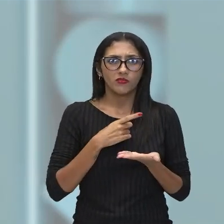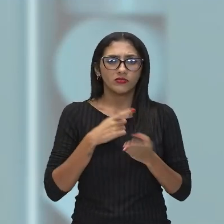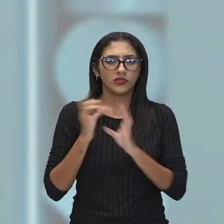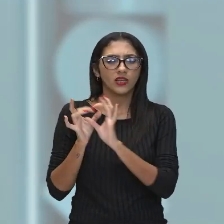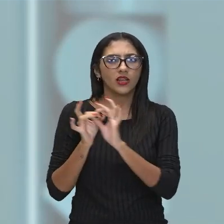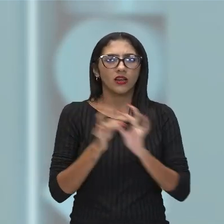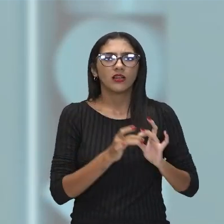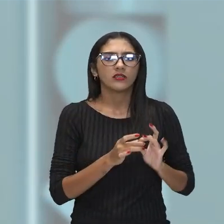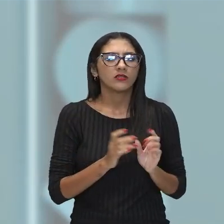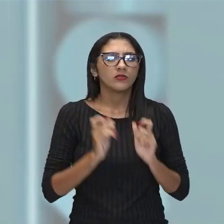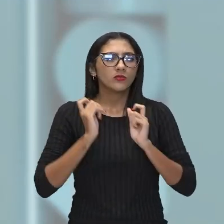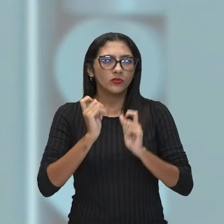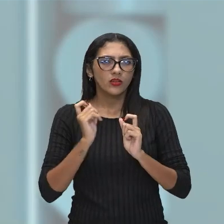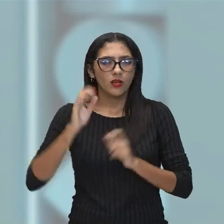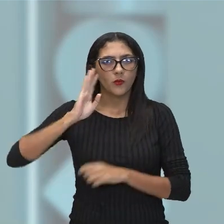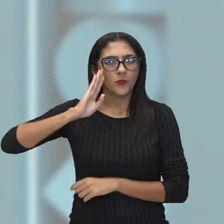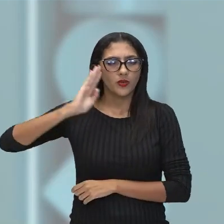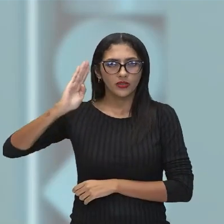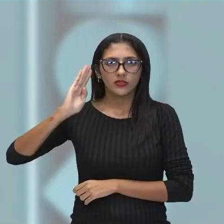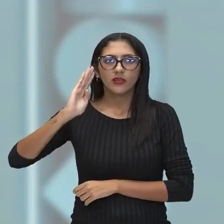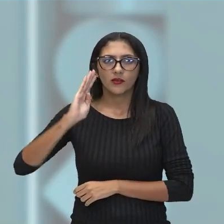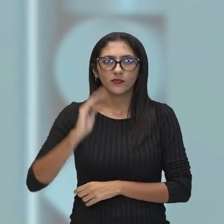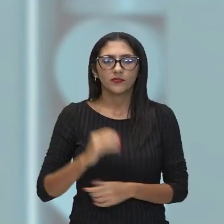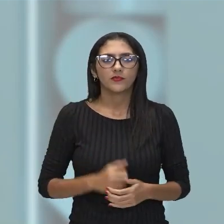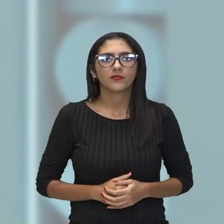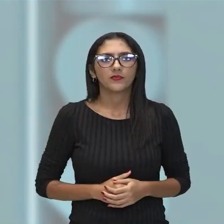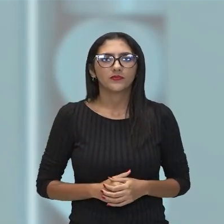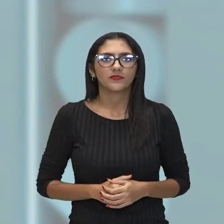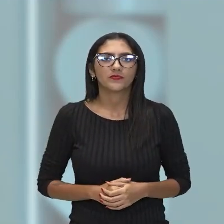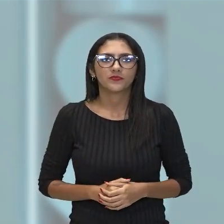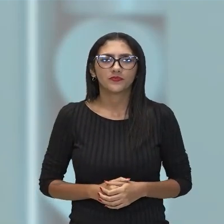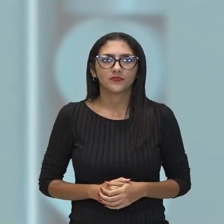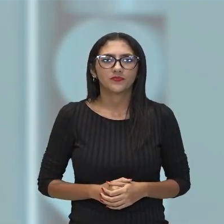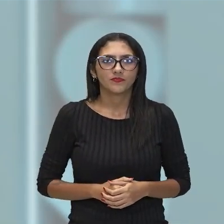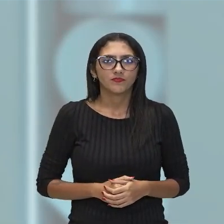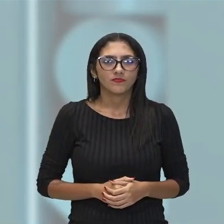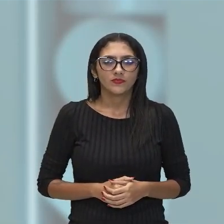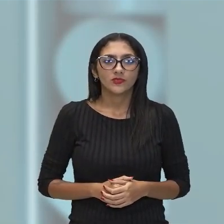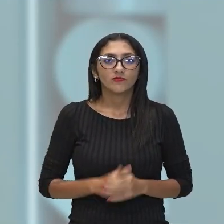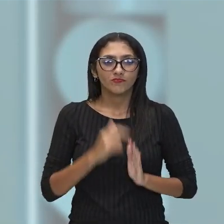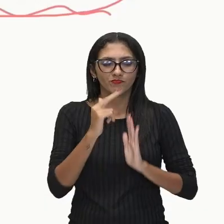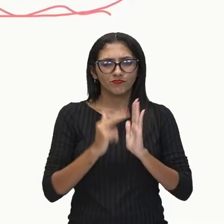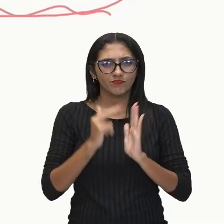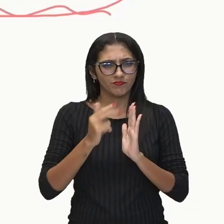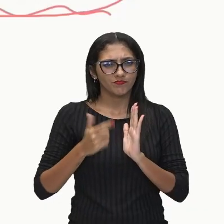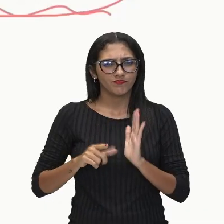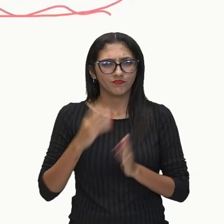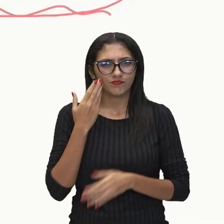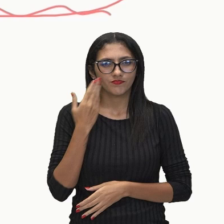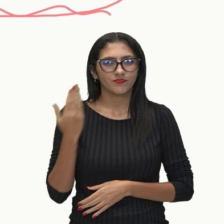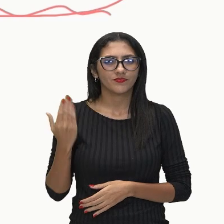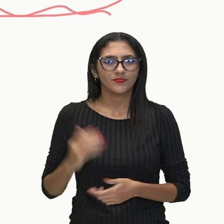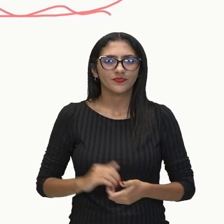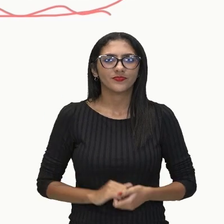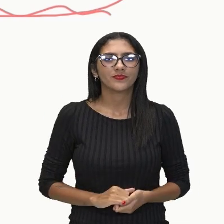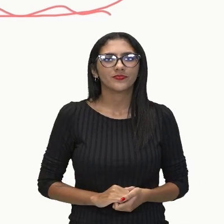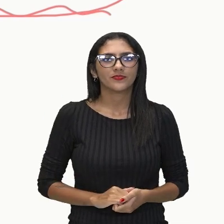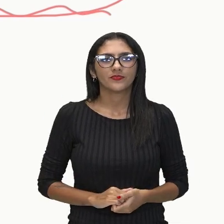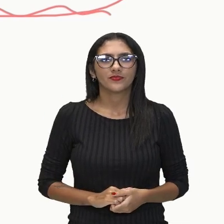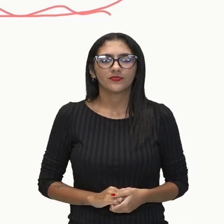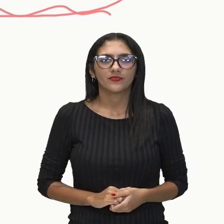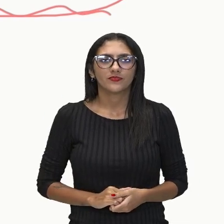inquérito militar, ou seja, a inquérito policial. Voltando ao verso mais uma vez, colocando aí o nosso texto. Então observem aí,